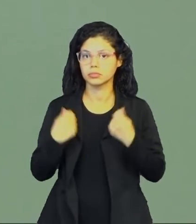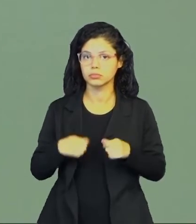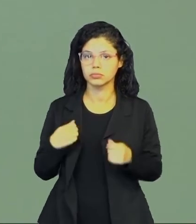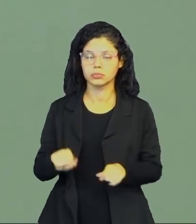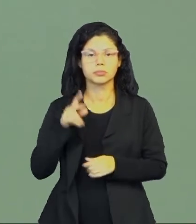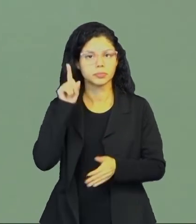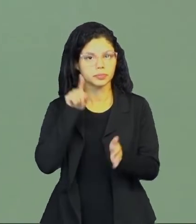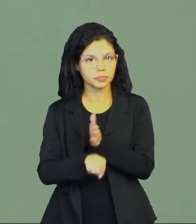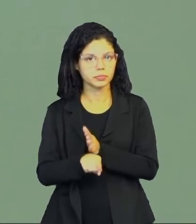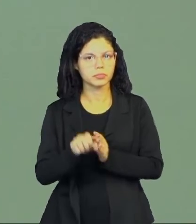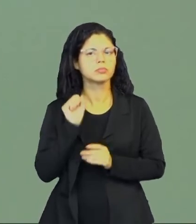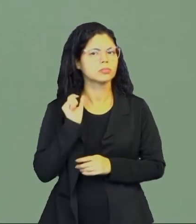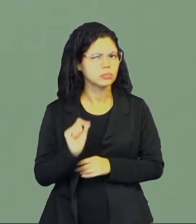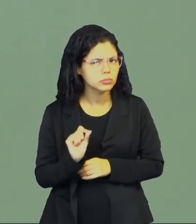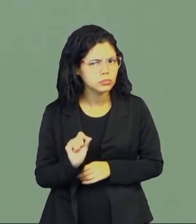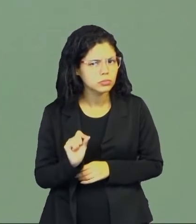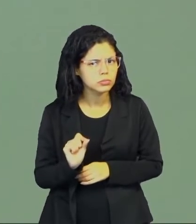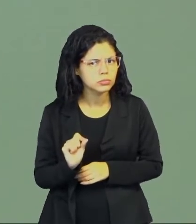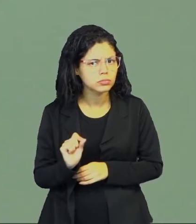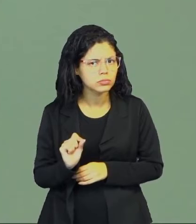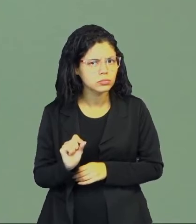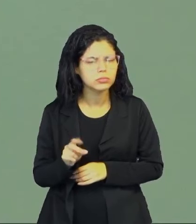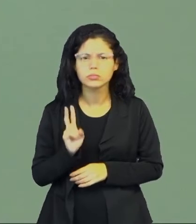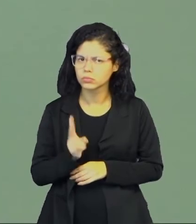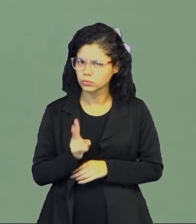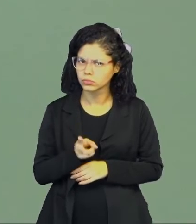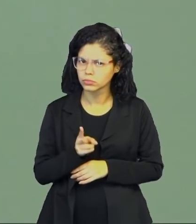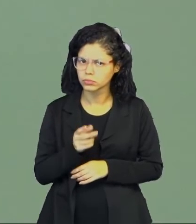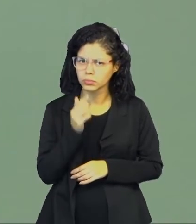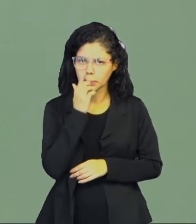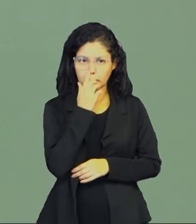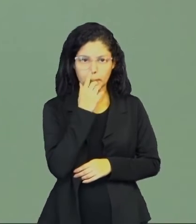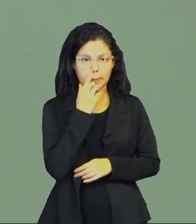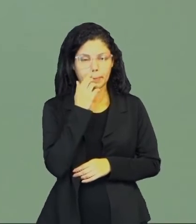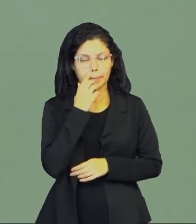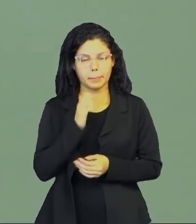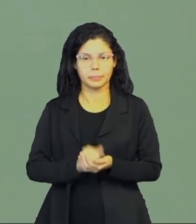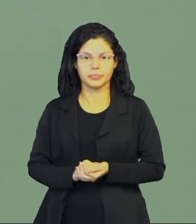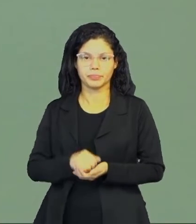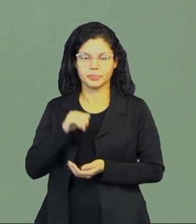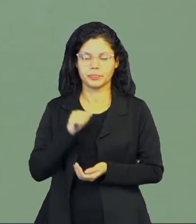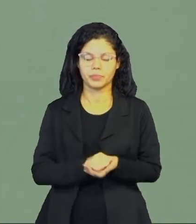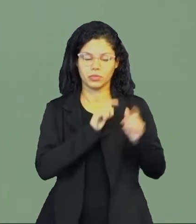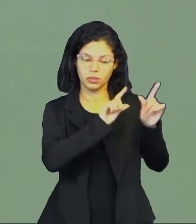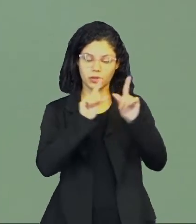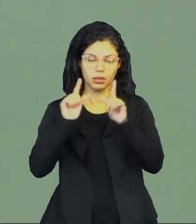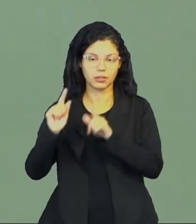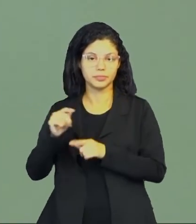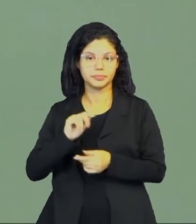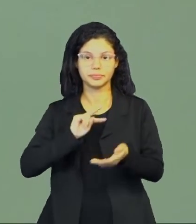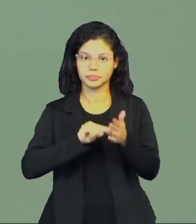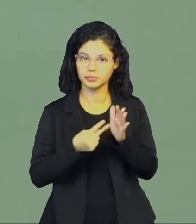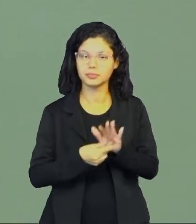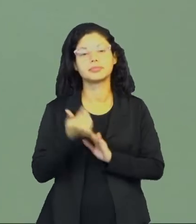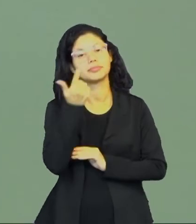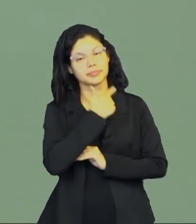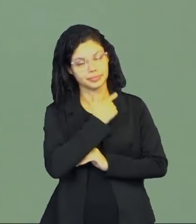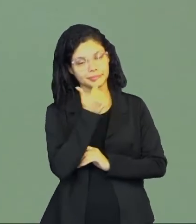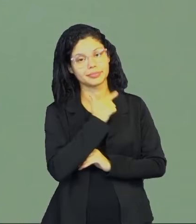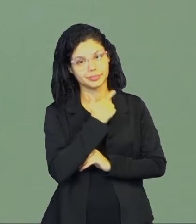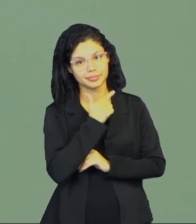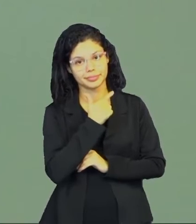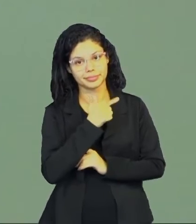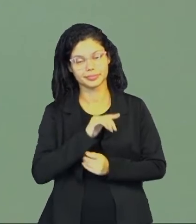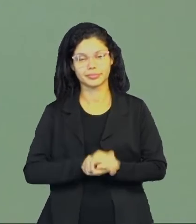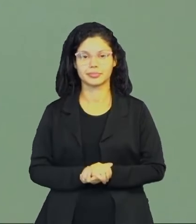se questionar, será que está sendo mesmo? Né? E a Mafalda aí, diante do significado, ela acaba